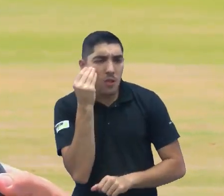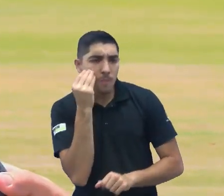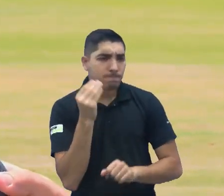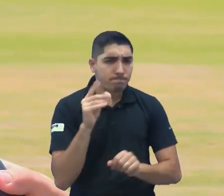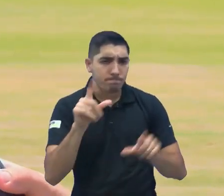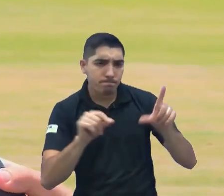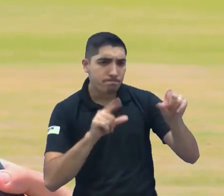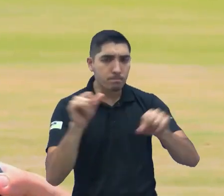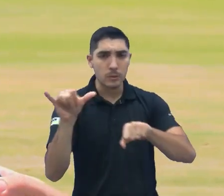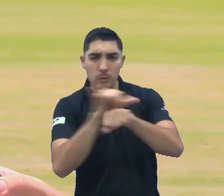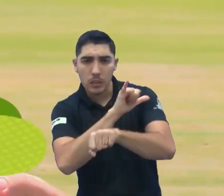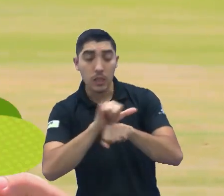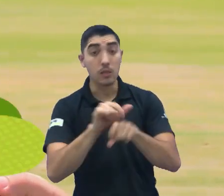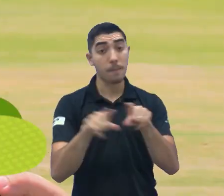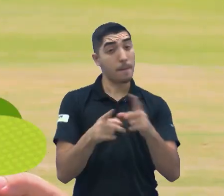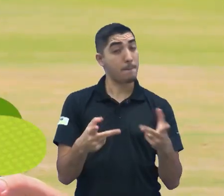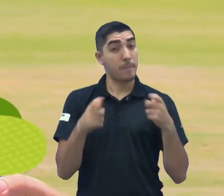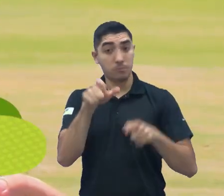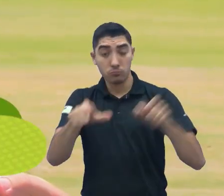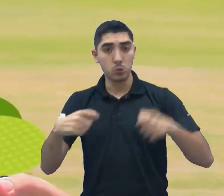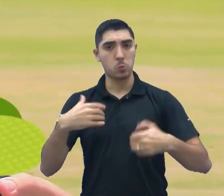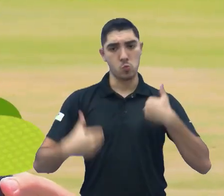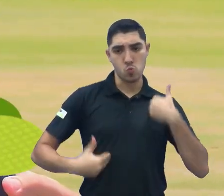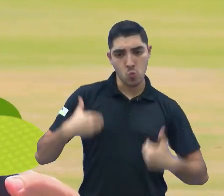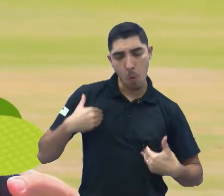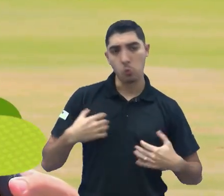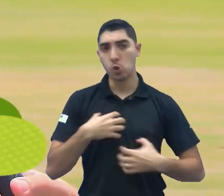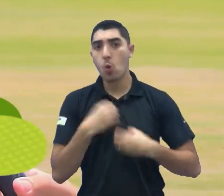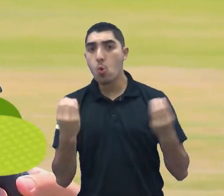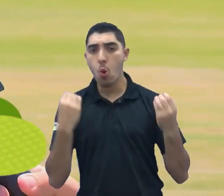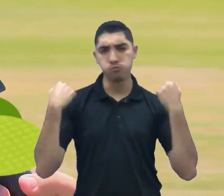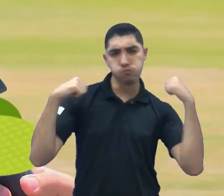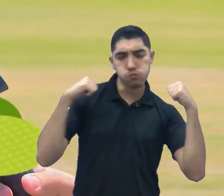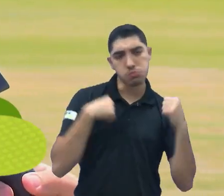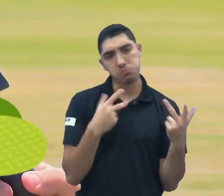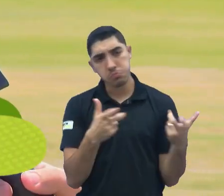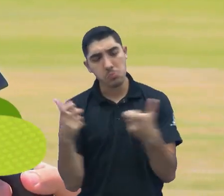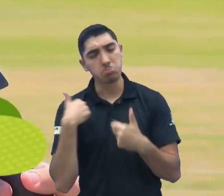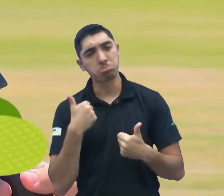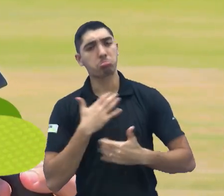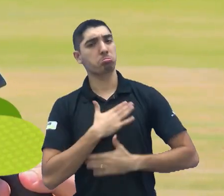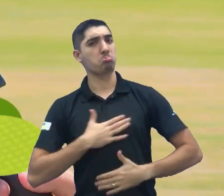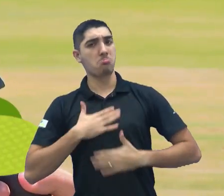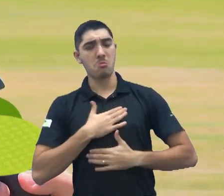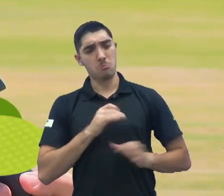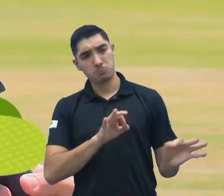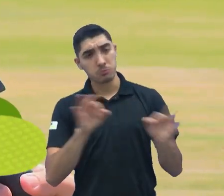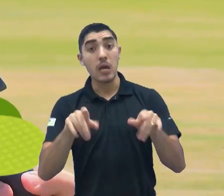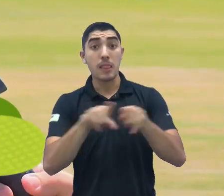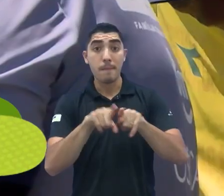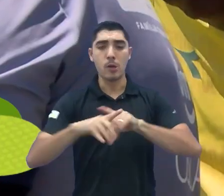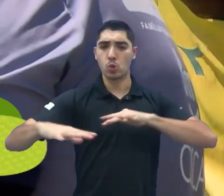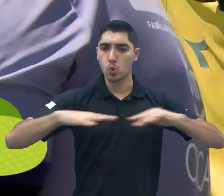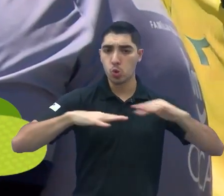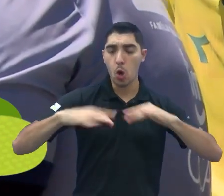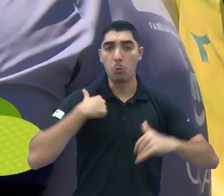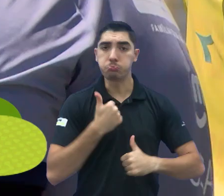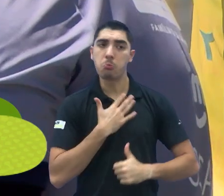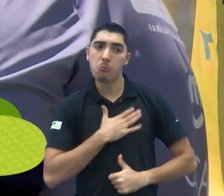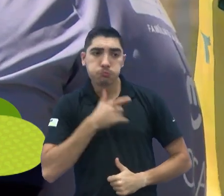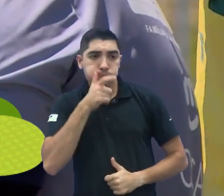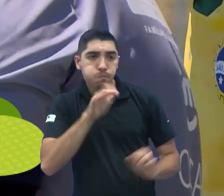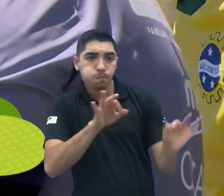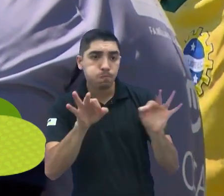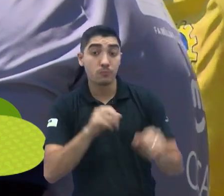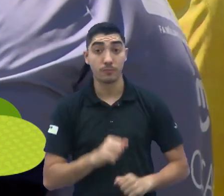física dos atletas. Foi realmente muito bom, foi satisfatório o período também. Os jogos de treino que a gente fez também a gente gostou bastante, né? Esse período